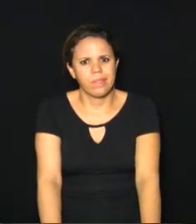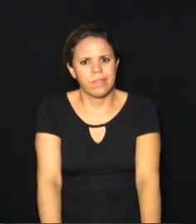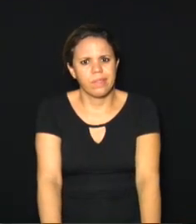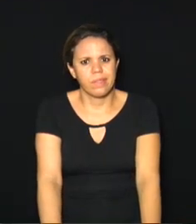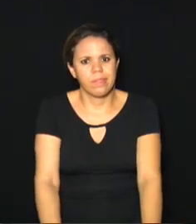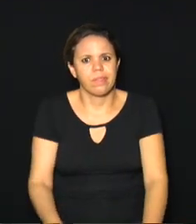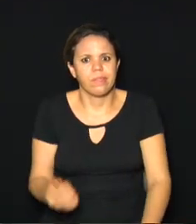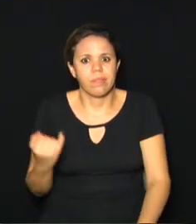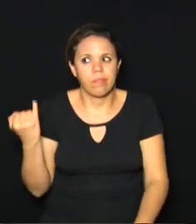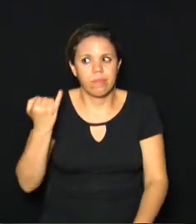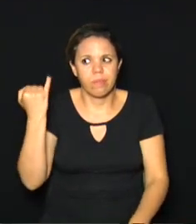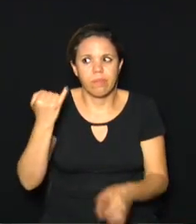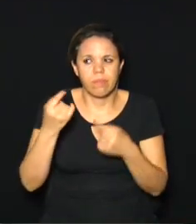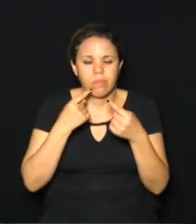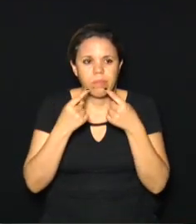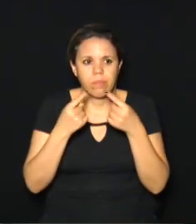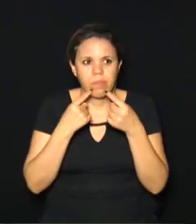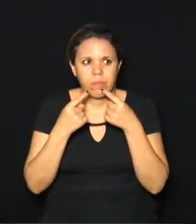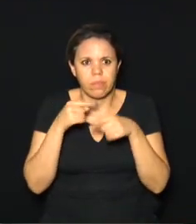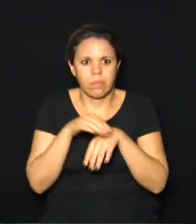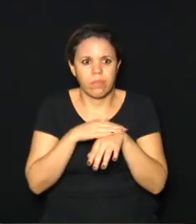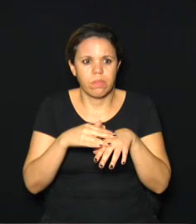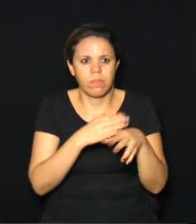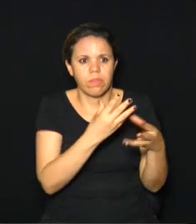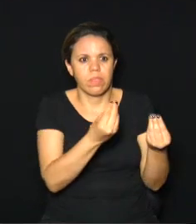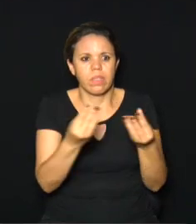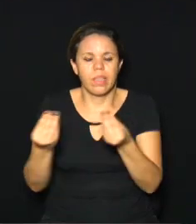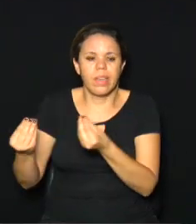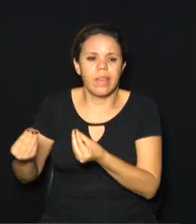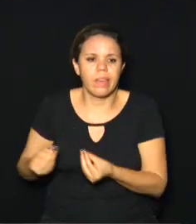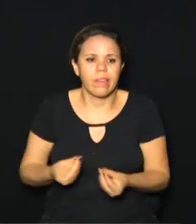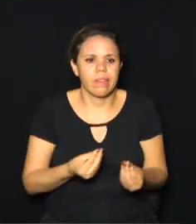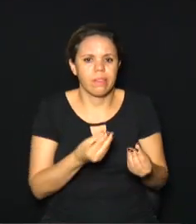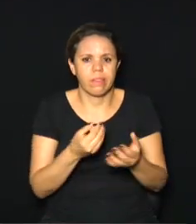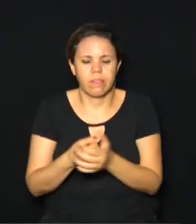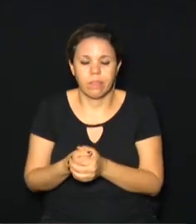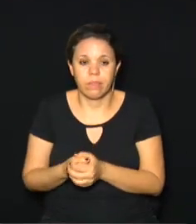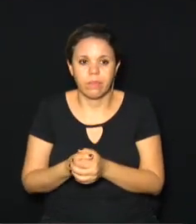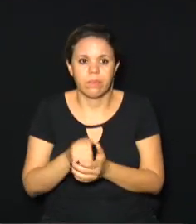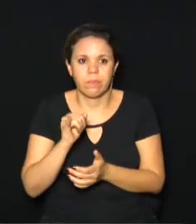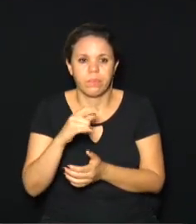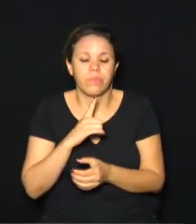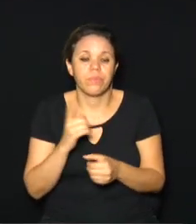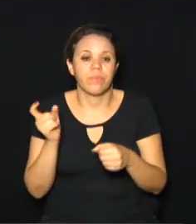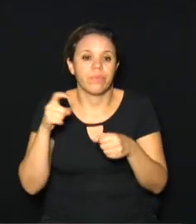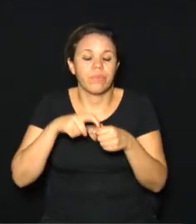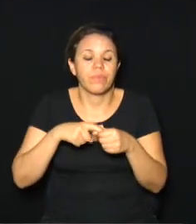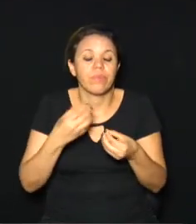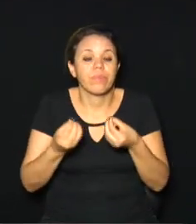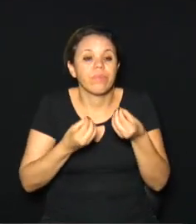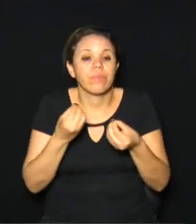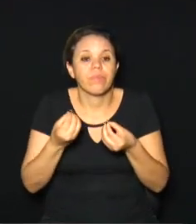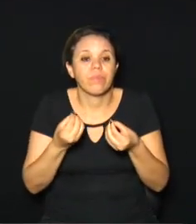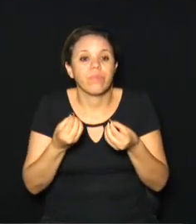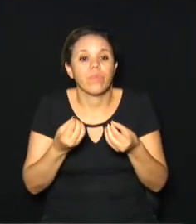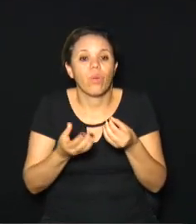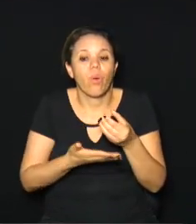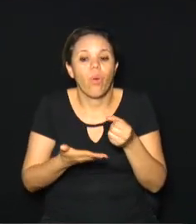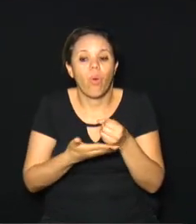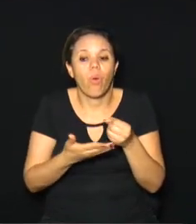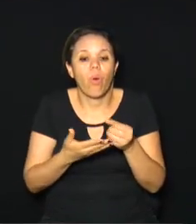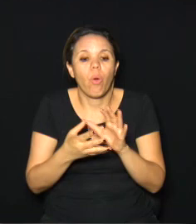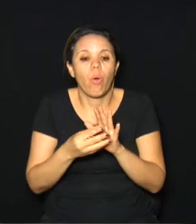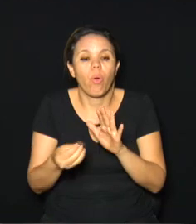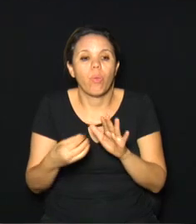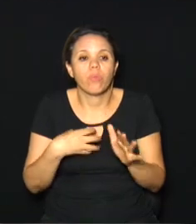que é importante o diálogo, conversar muito, né? E fazer um planejamento. Se vai voltar, vai voltar em que base, que jeito que